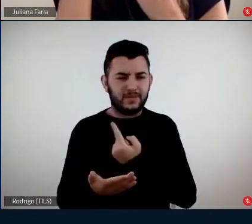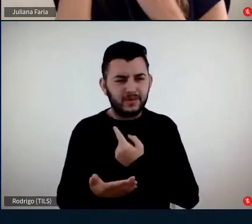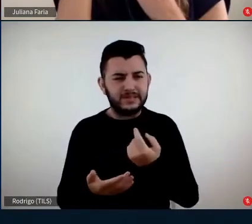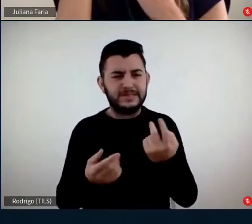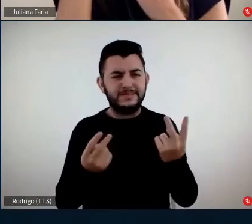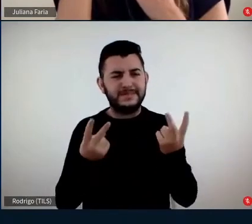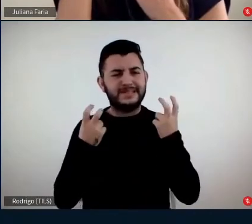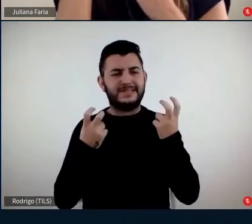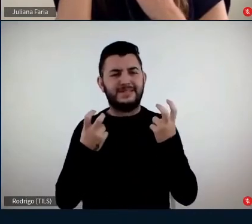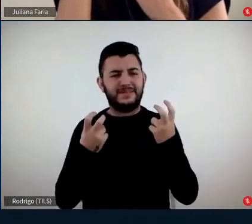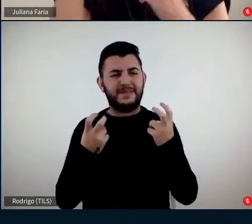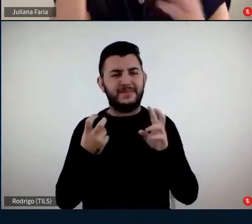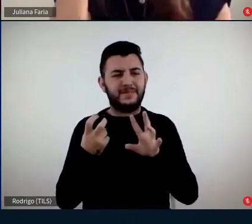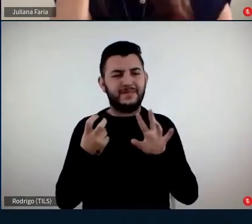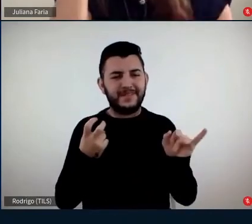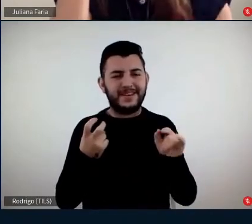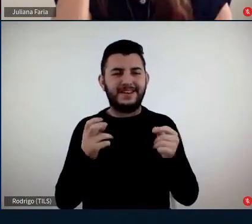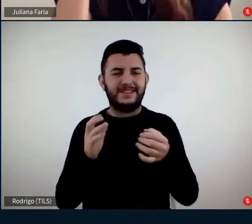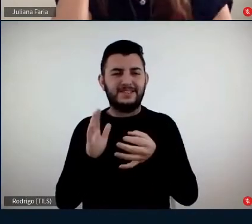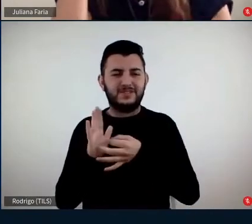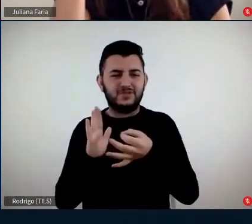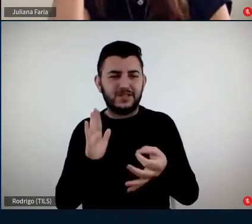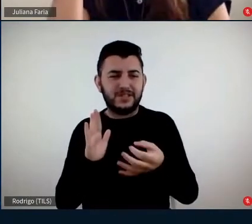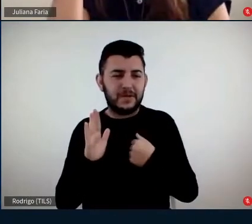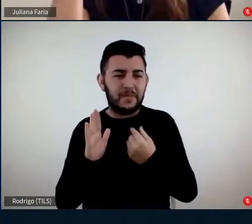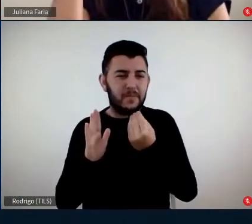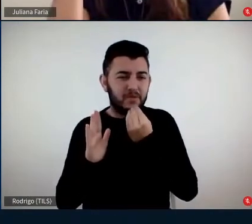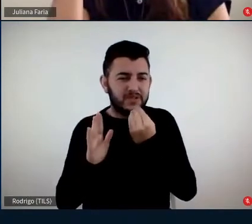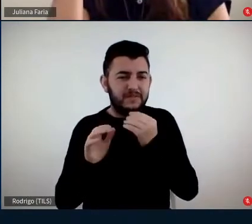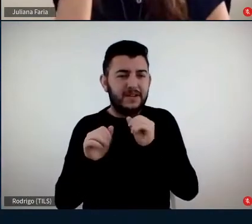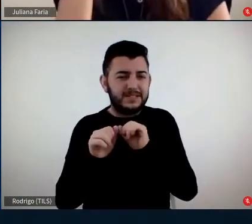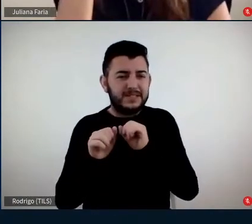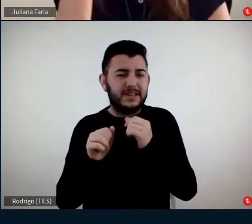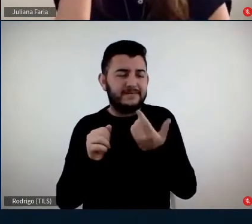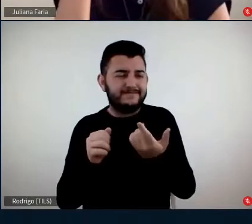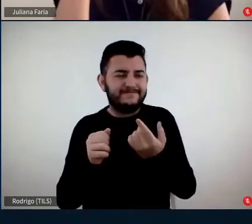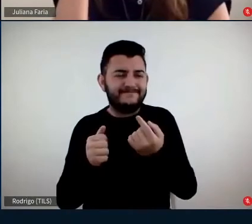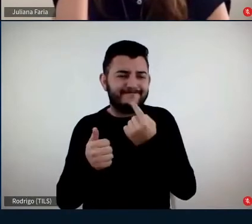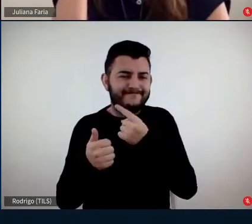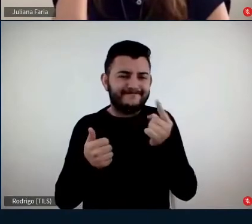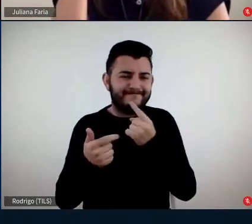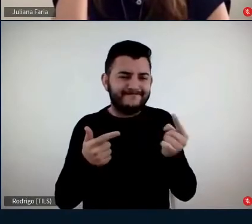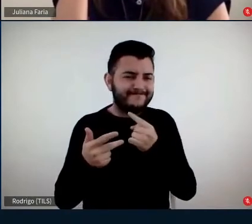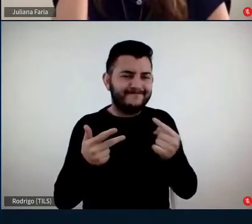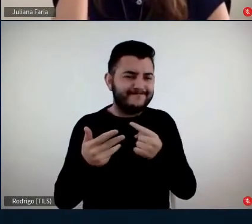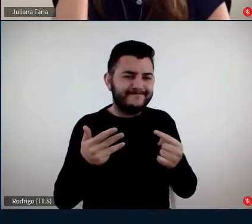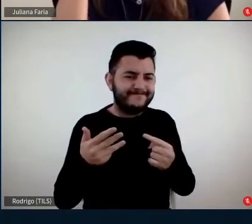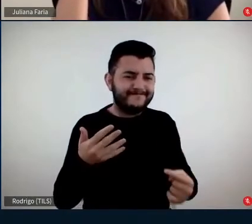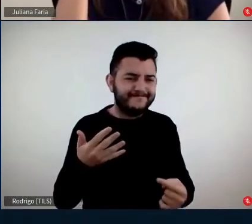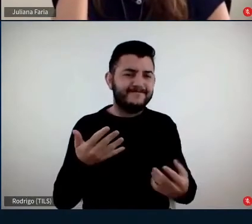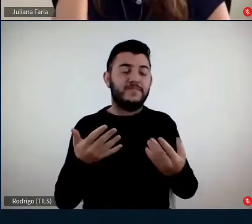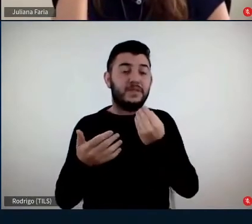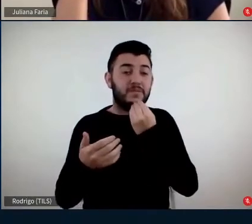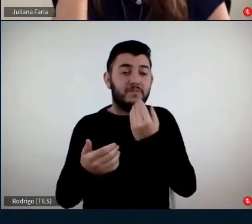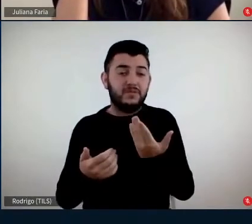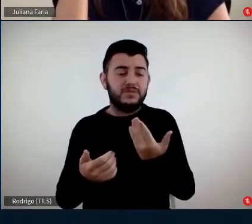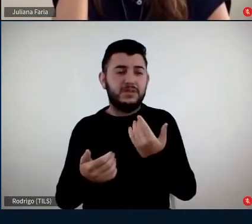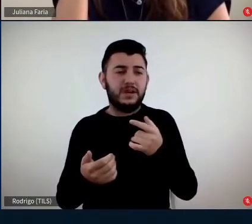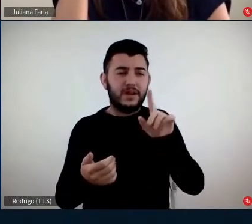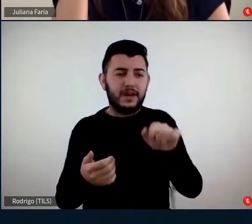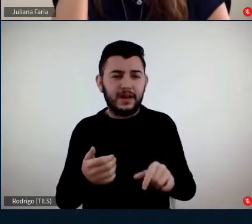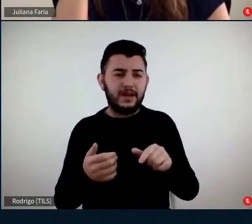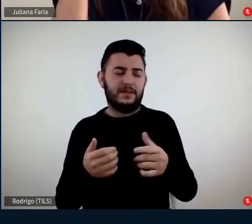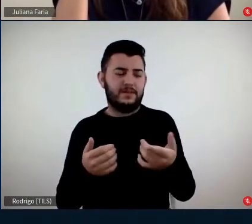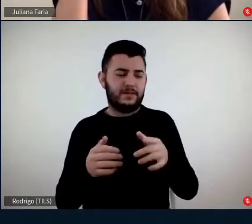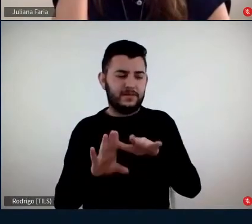ficar muito mais sugestão de o que nós deveríamos fazer, e isso poderia ser visto como uma pretensão,